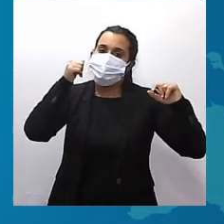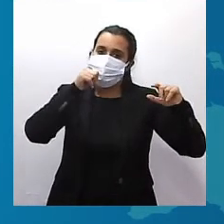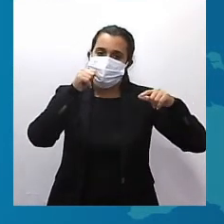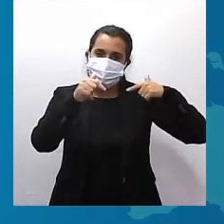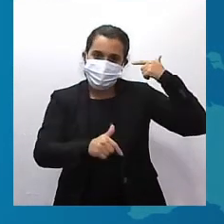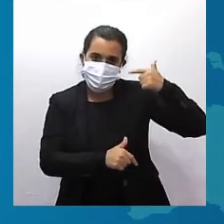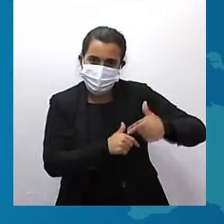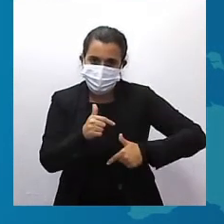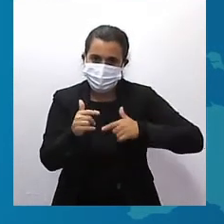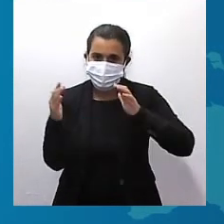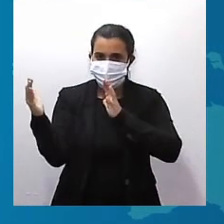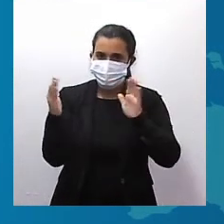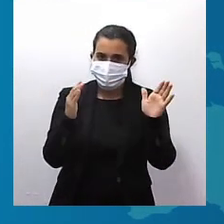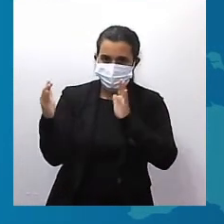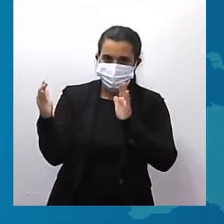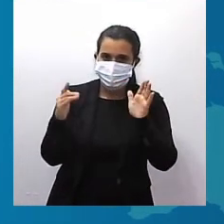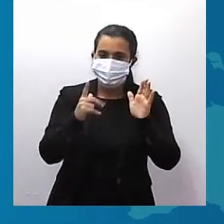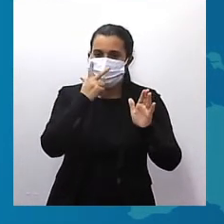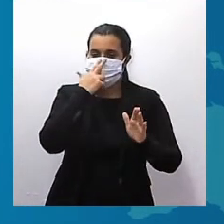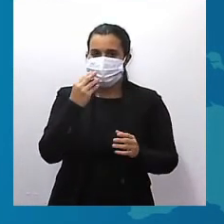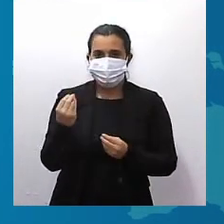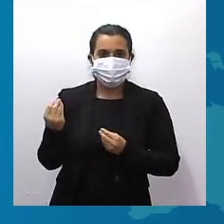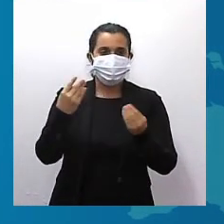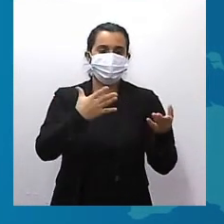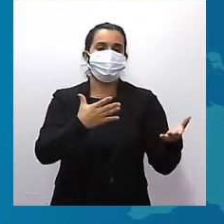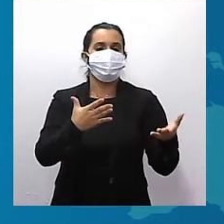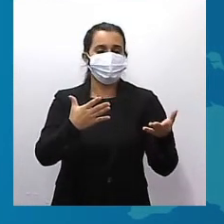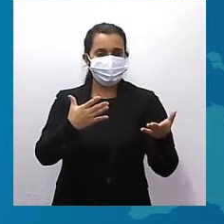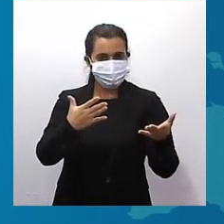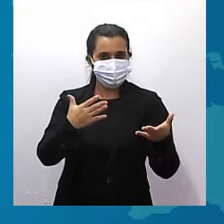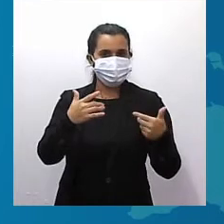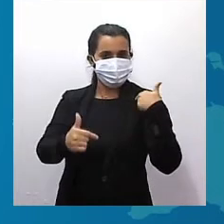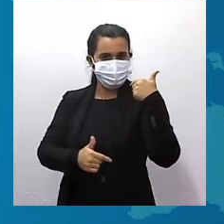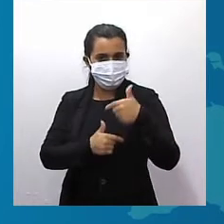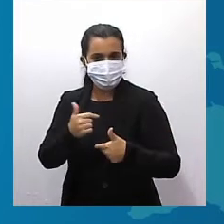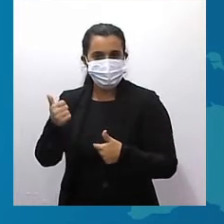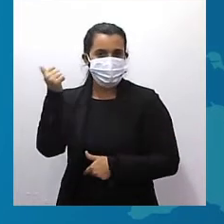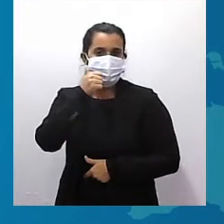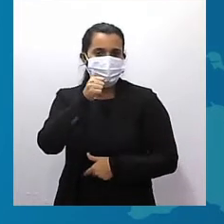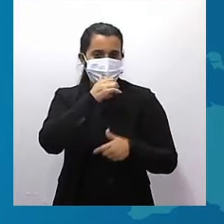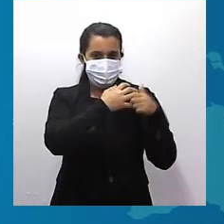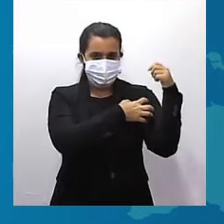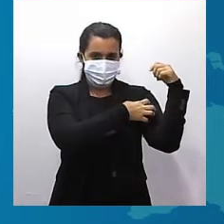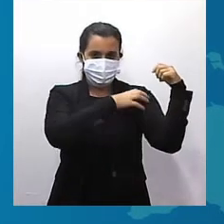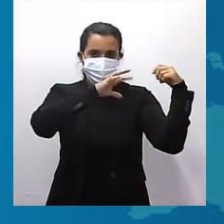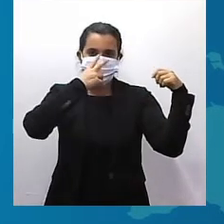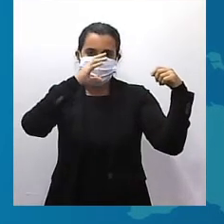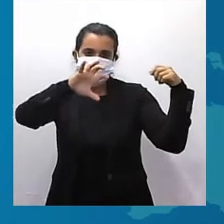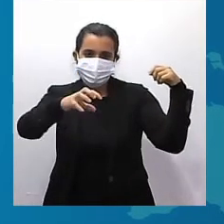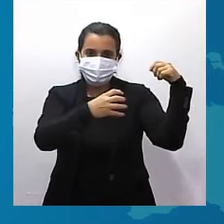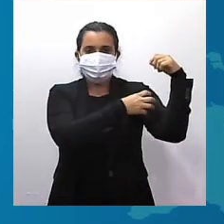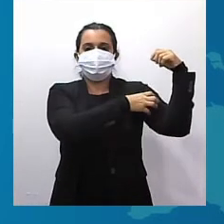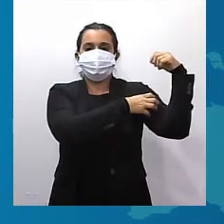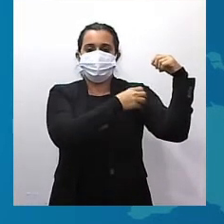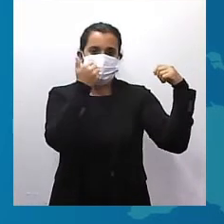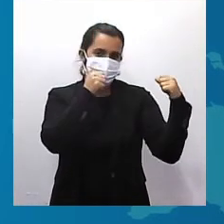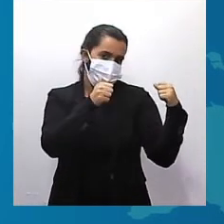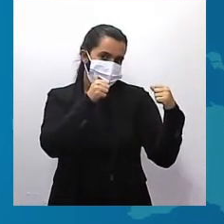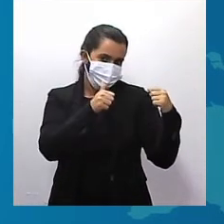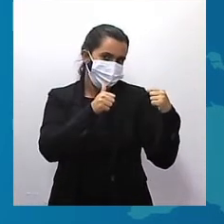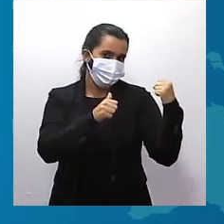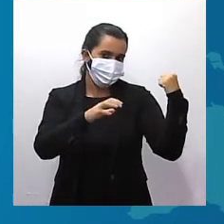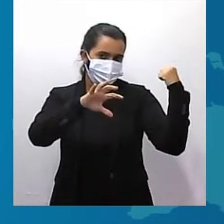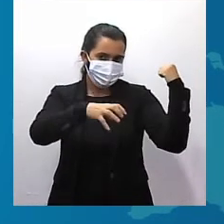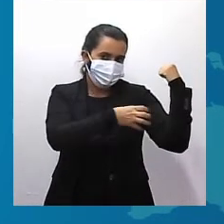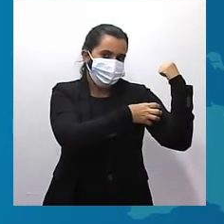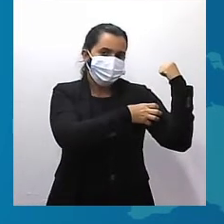nesse período, dando moral e poder de participação às mulheres, utilizando aí o pôster famoso do We Can Do It.